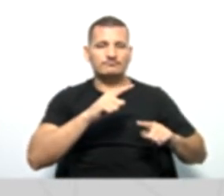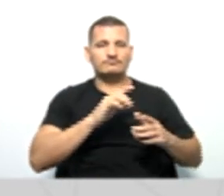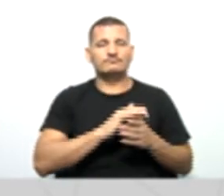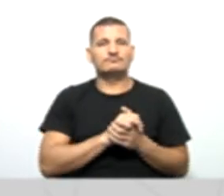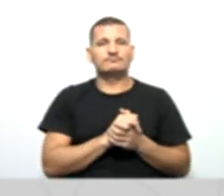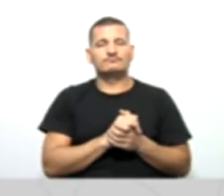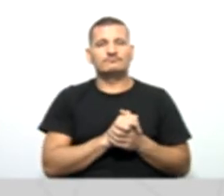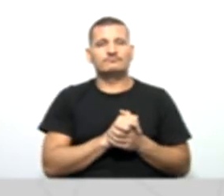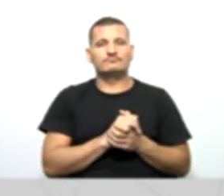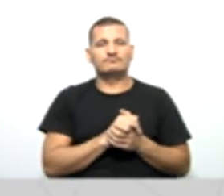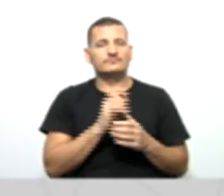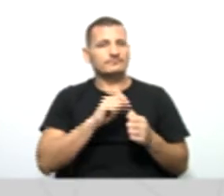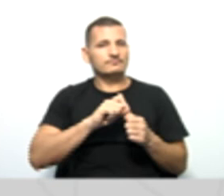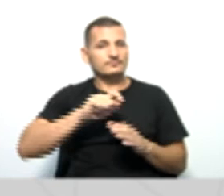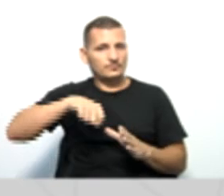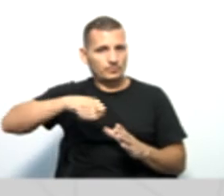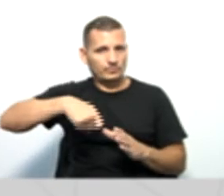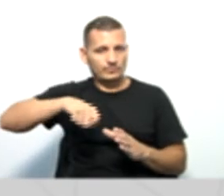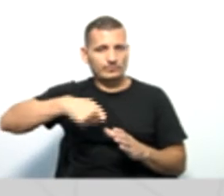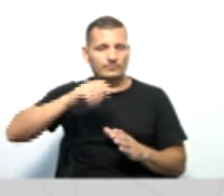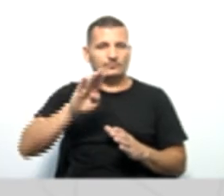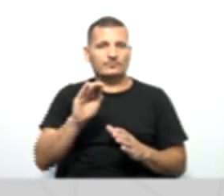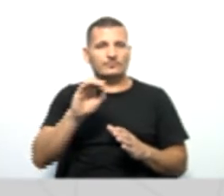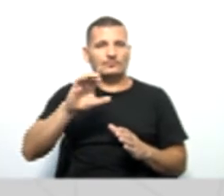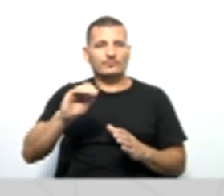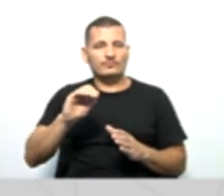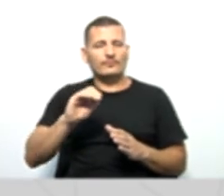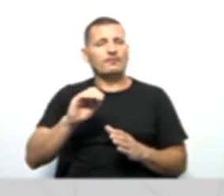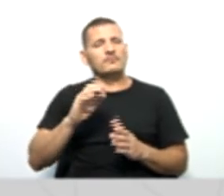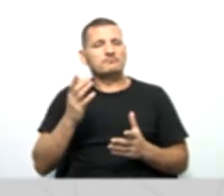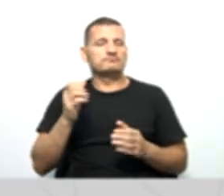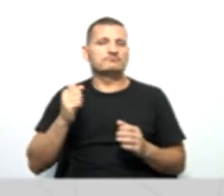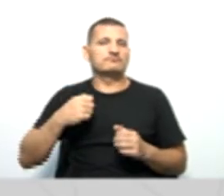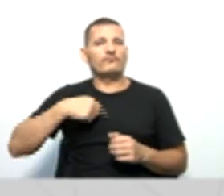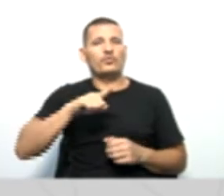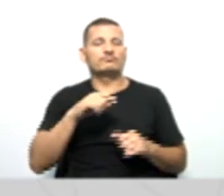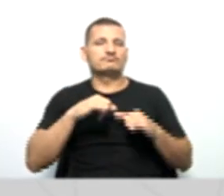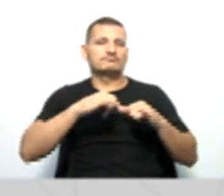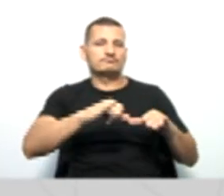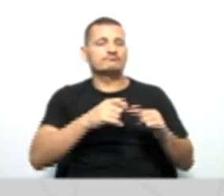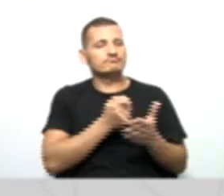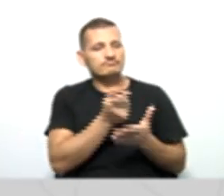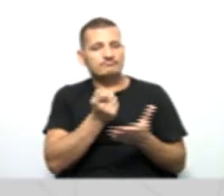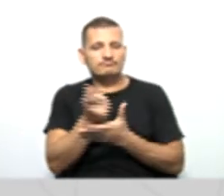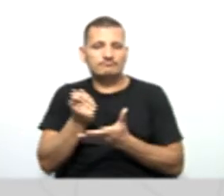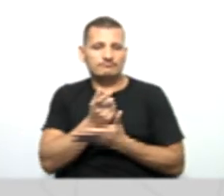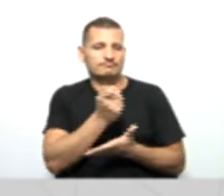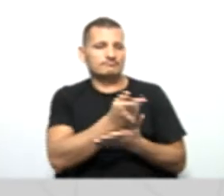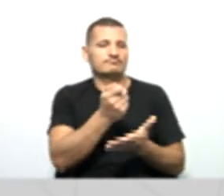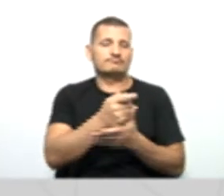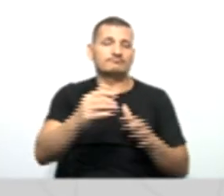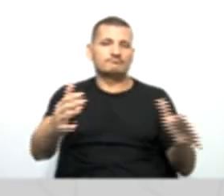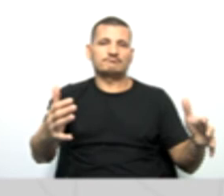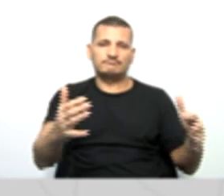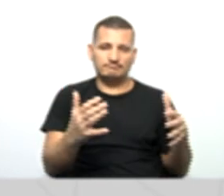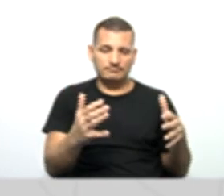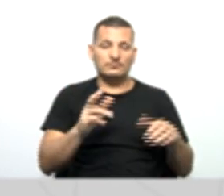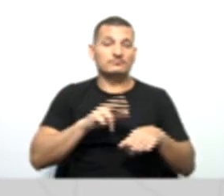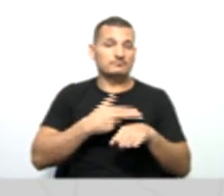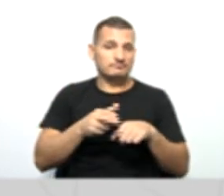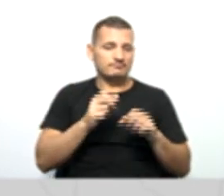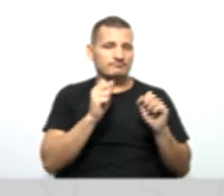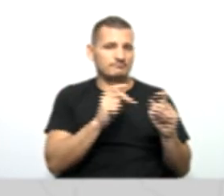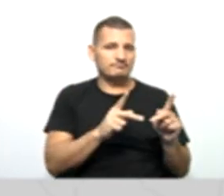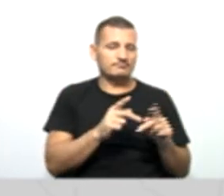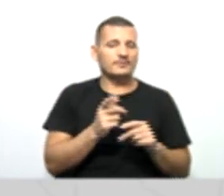do bolo, né? Para a gente fazer esse bolo. E aí a gente vai para o supermercado, eu compro todos os ingredientes para fazer um bolo de chocolate. E o Ademar, que